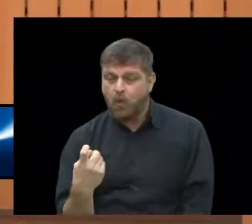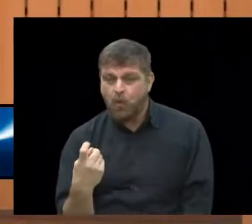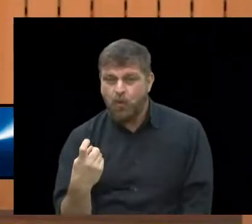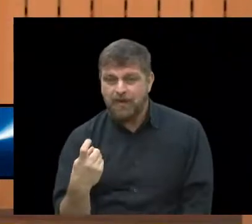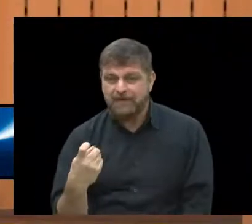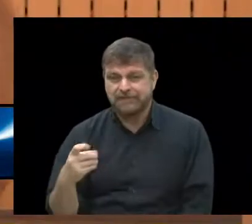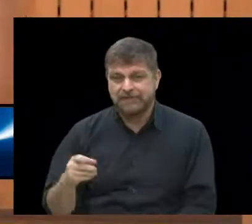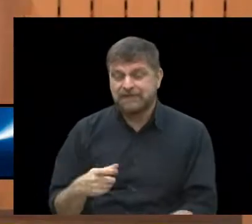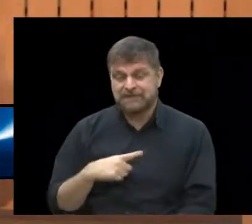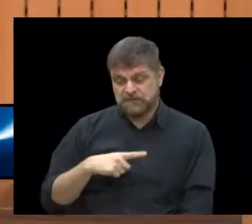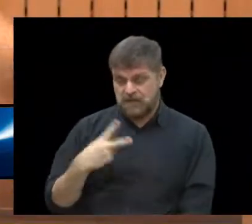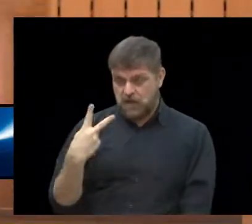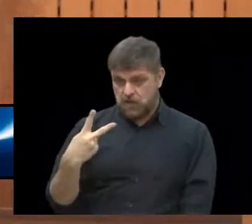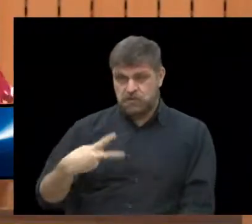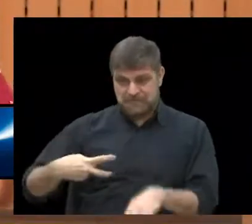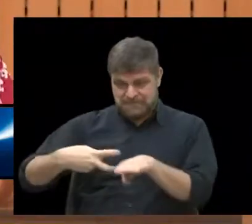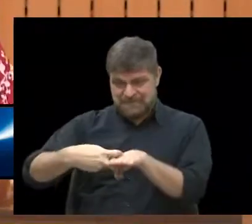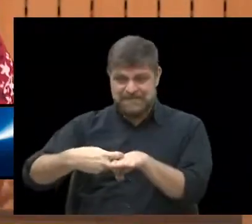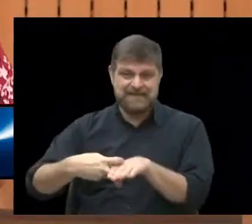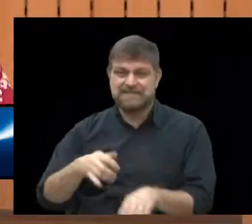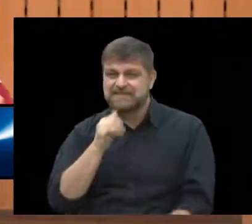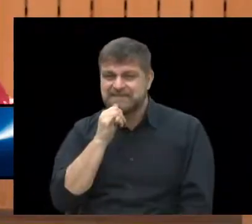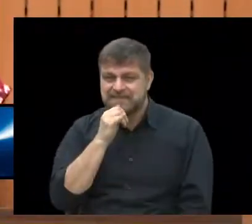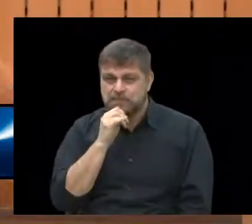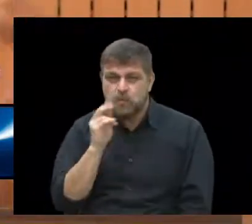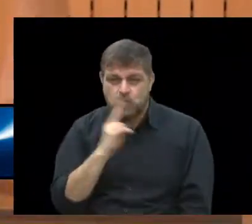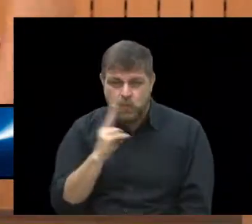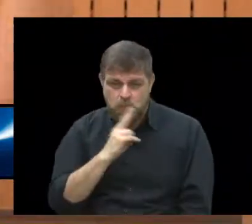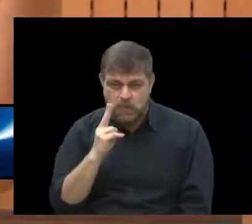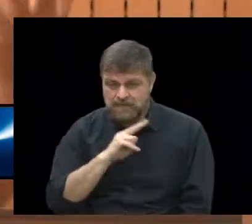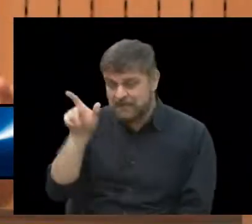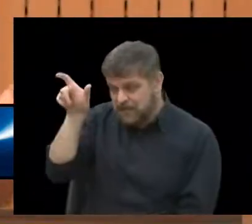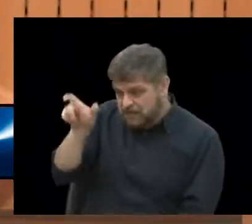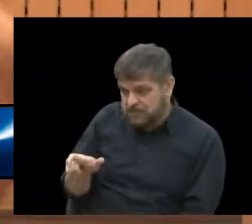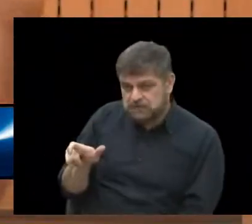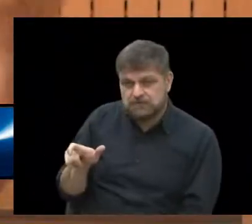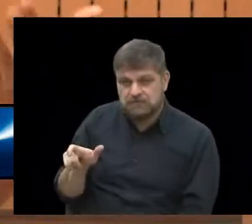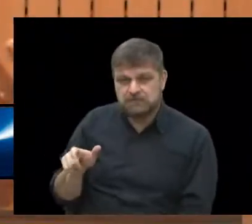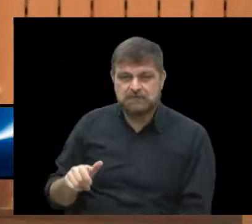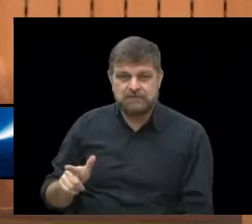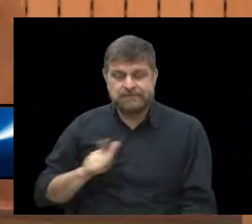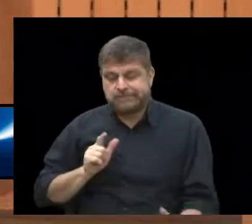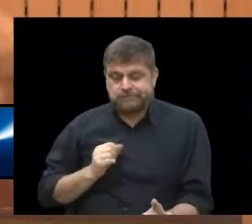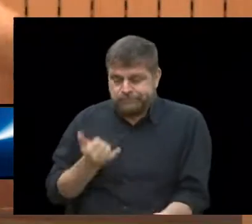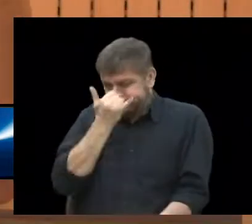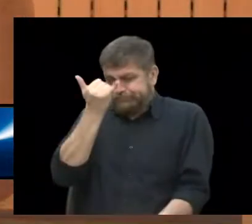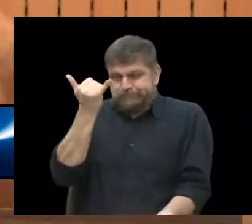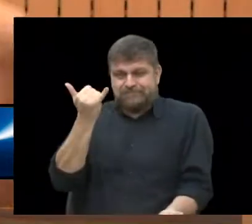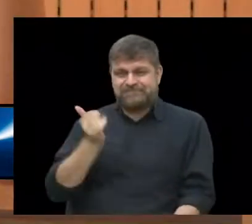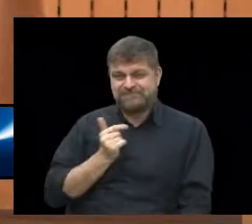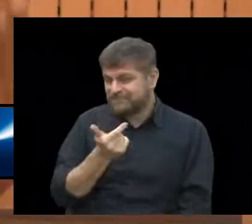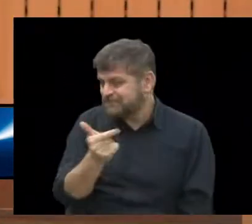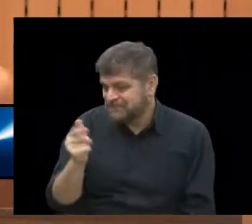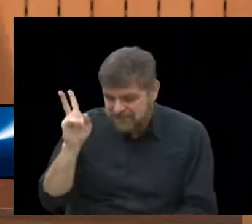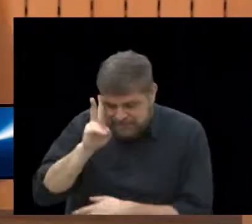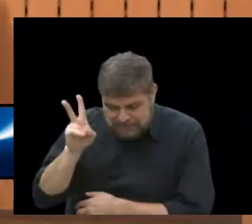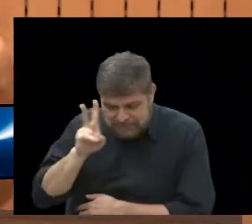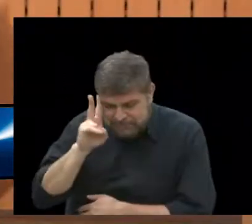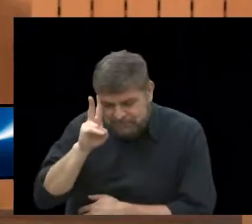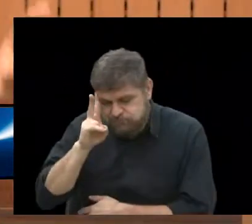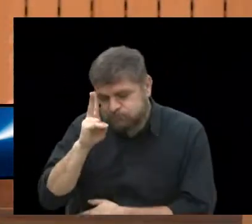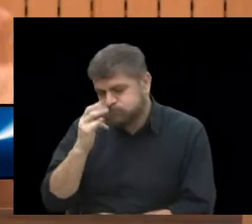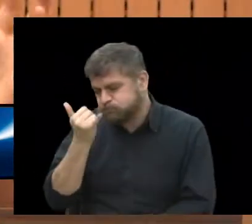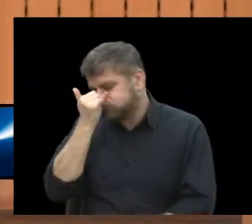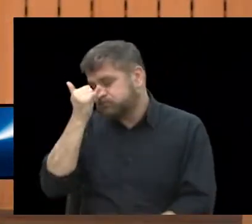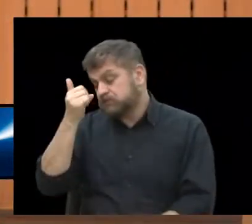que possibilitavam uma pessoa que no caso de emergência, caso ela porventura não tenha se lembrado de carregar o